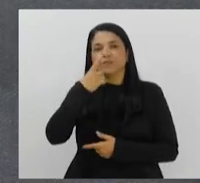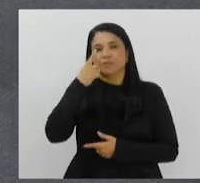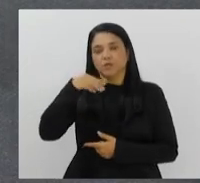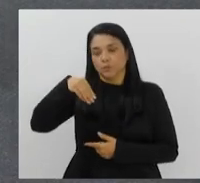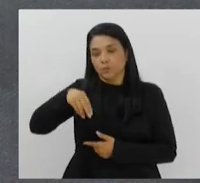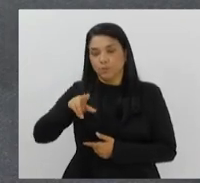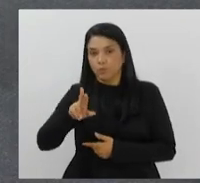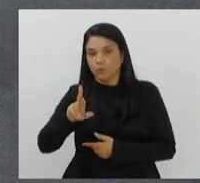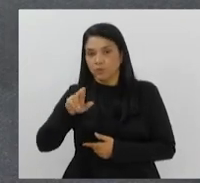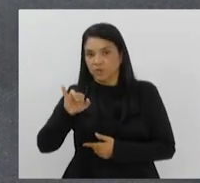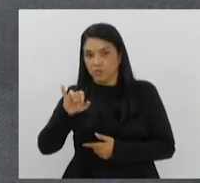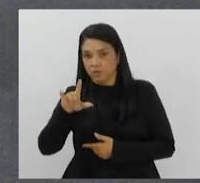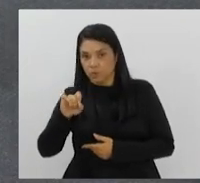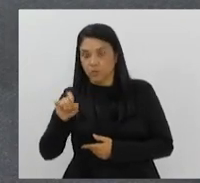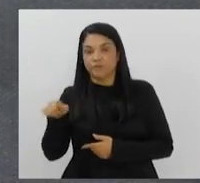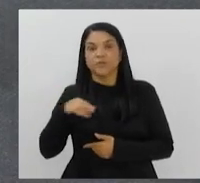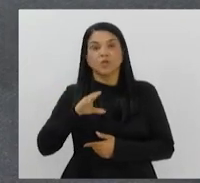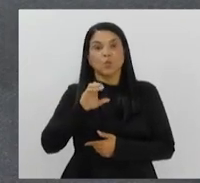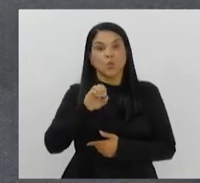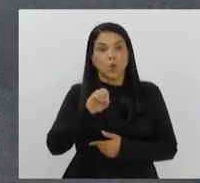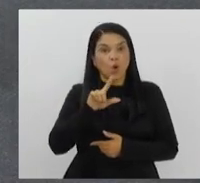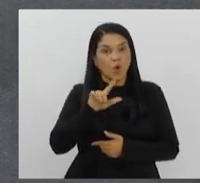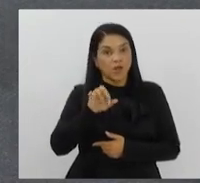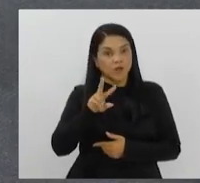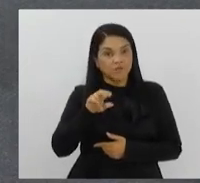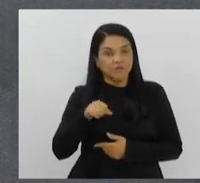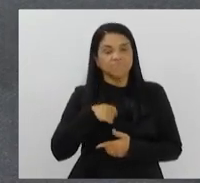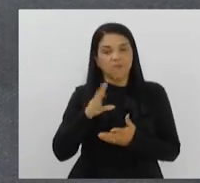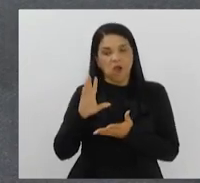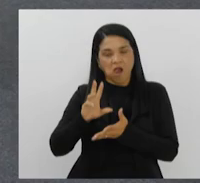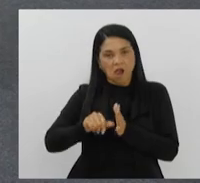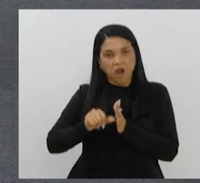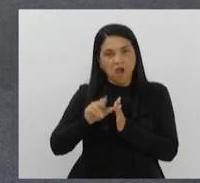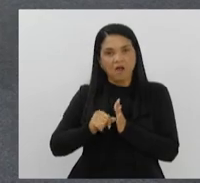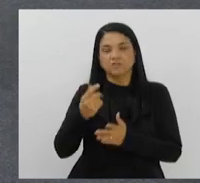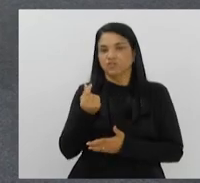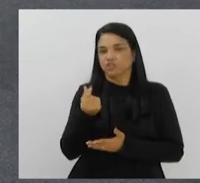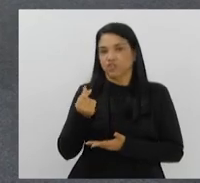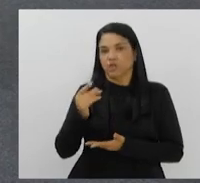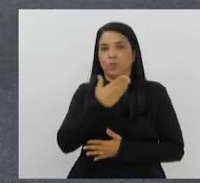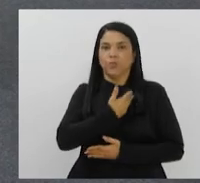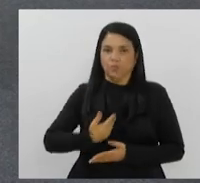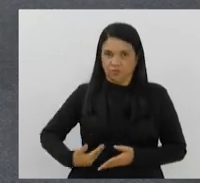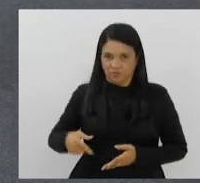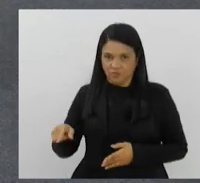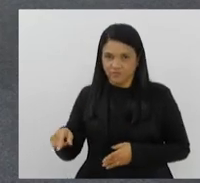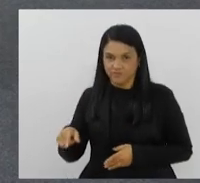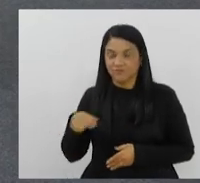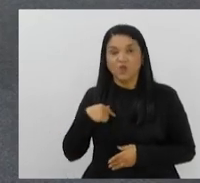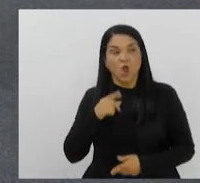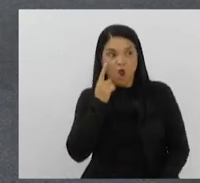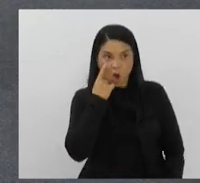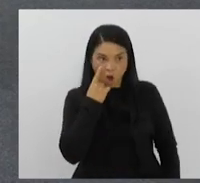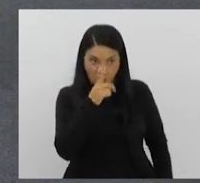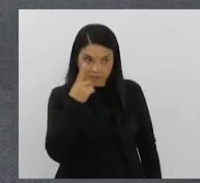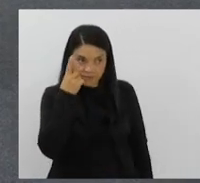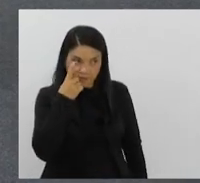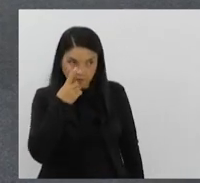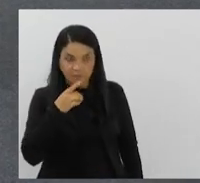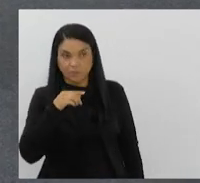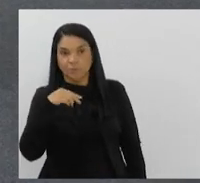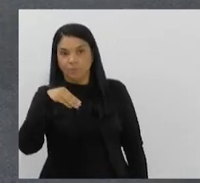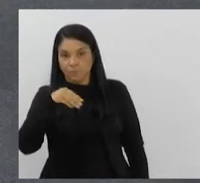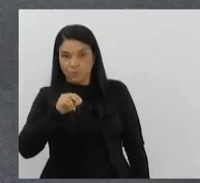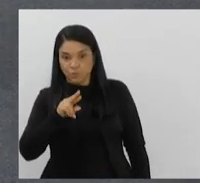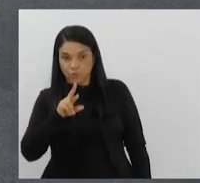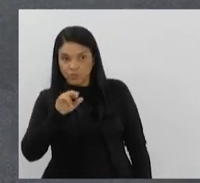dois bandidos que saqueiam dinheiro público. E quando se rouba, Murilo, deputado Murilo, Oliver, quando